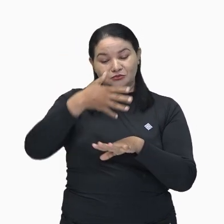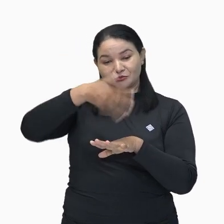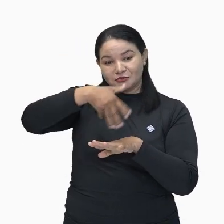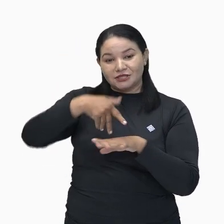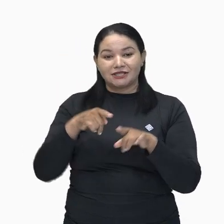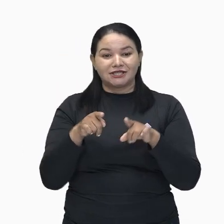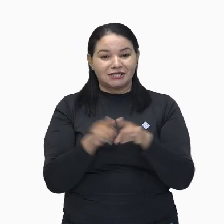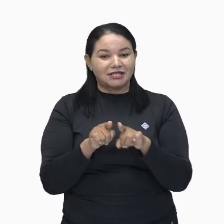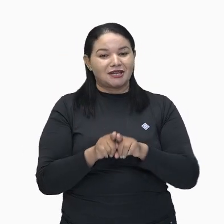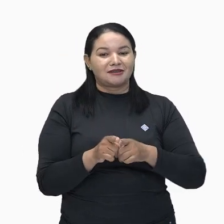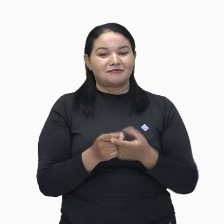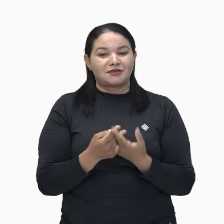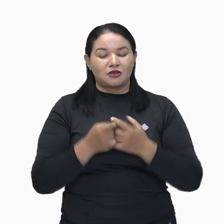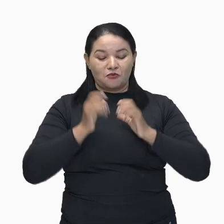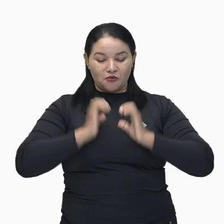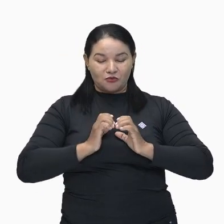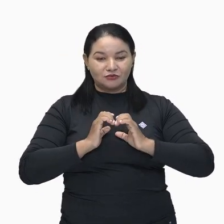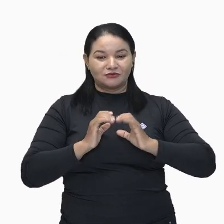o mais